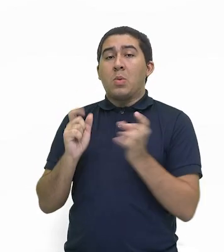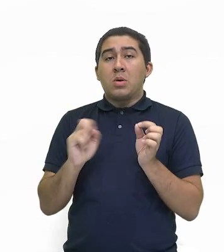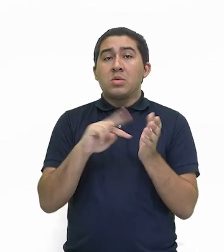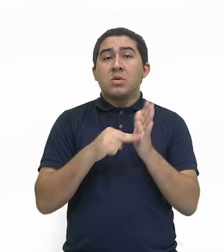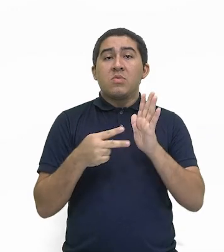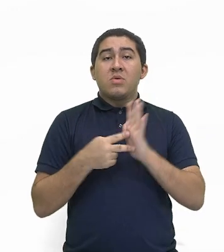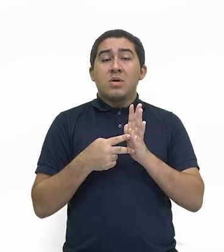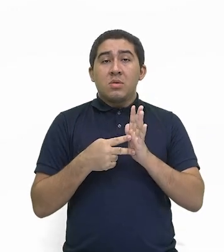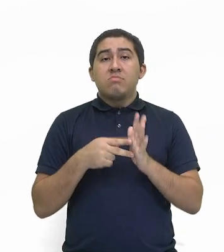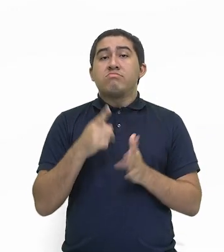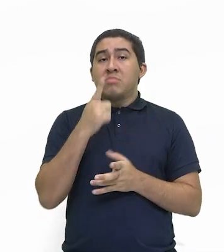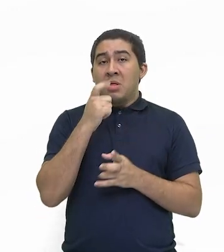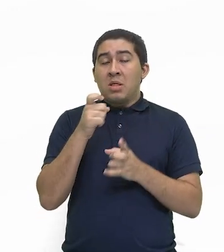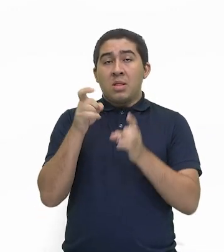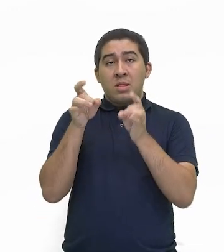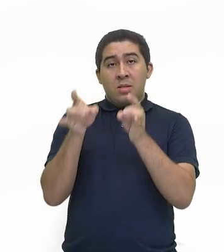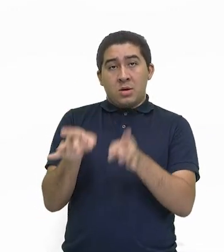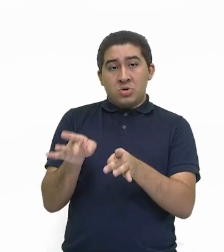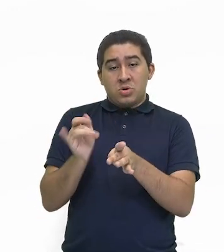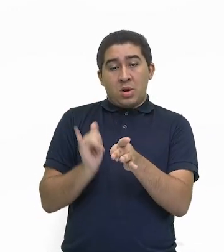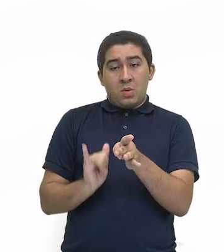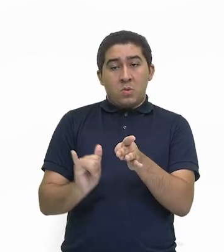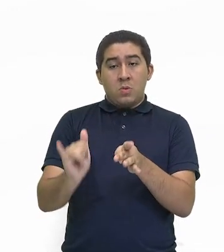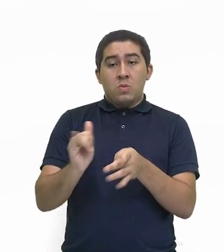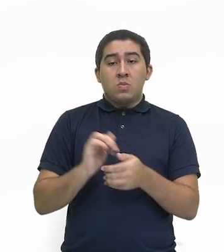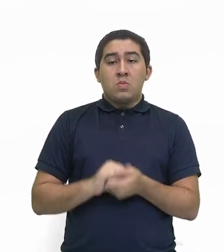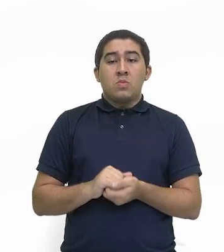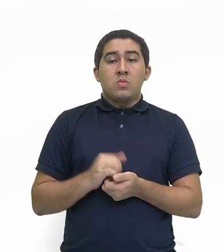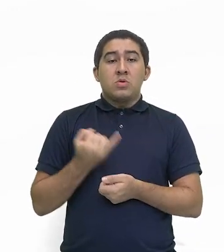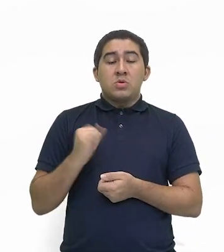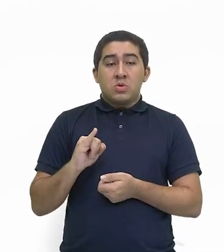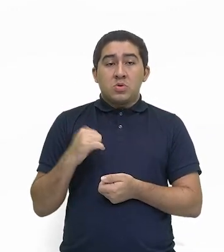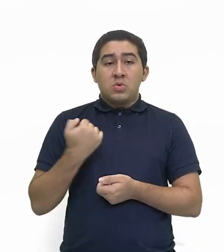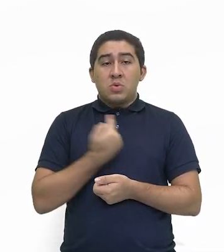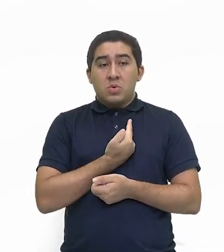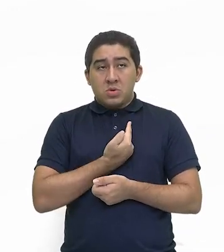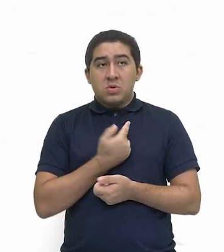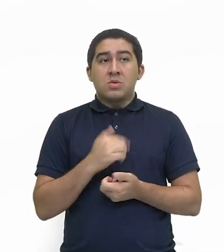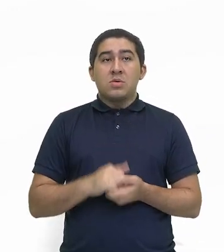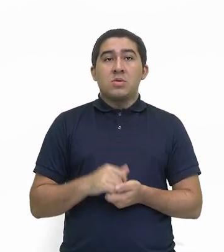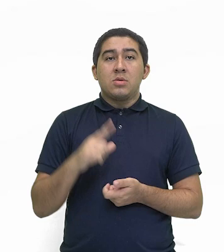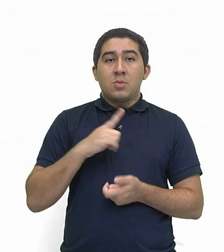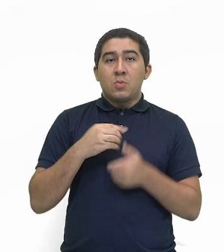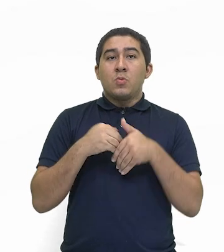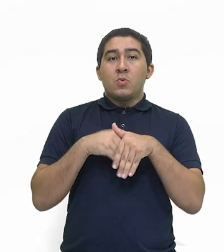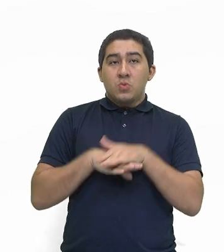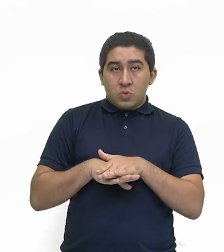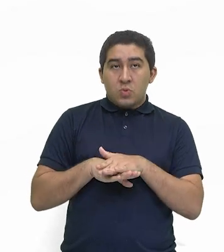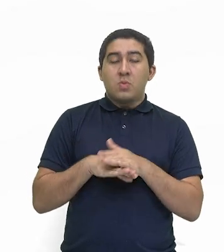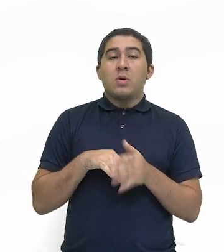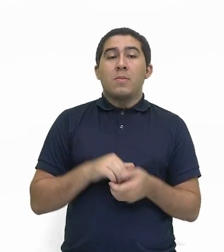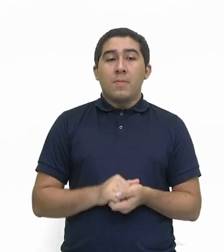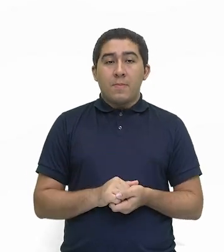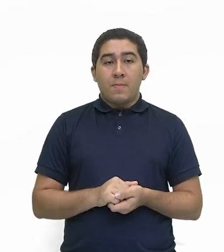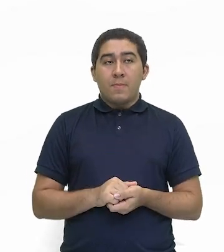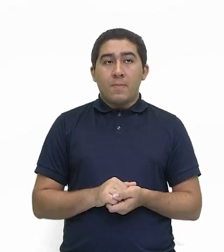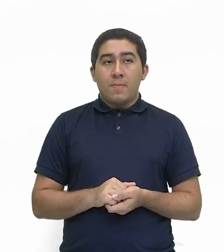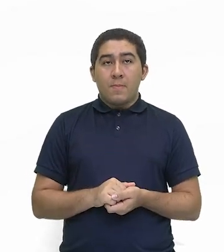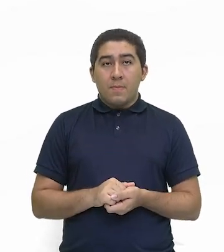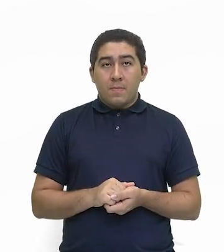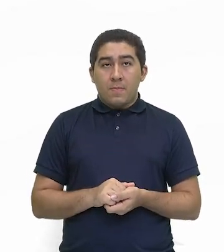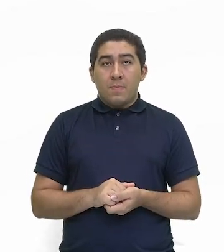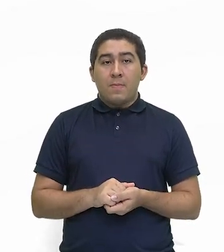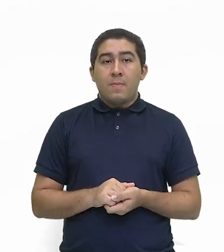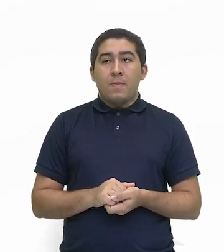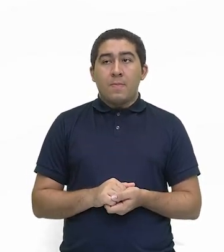o quê? Lixo eletrônico, Se a gente tem o hábito, obsoletos, Então, se a